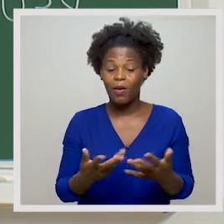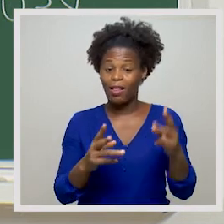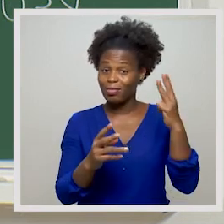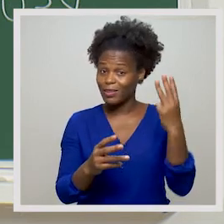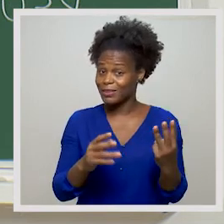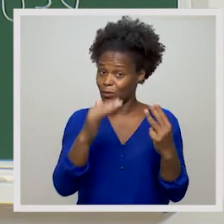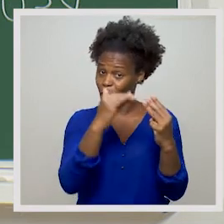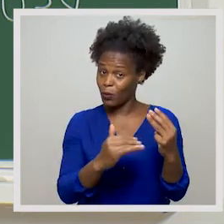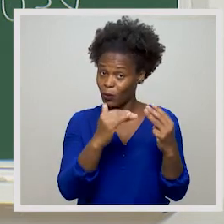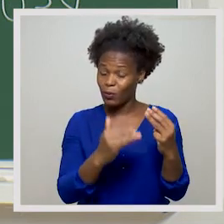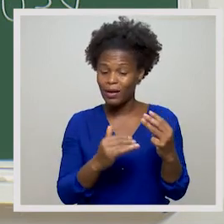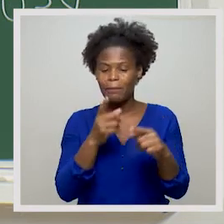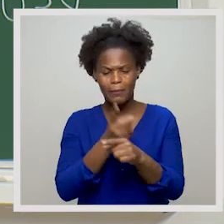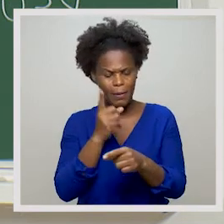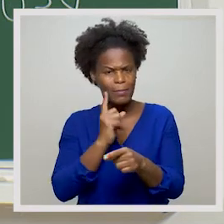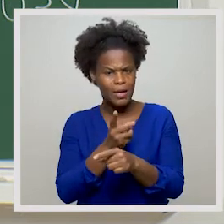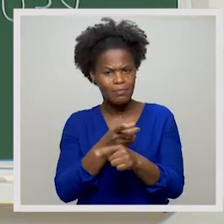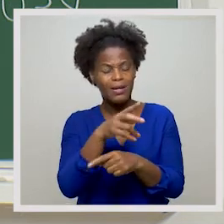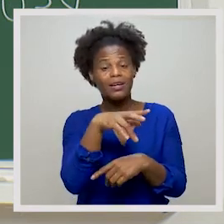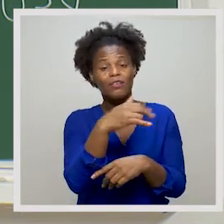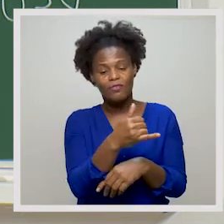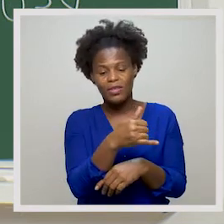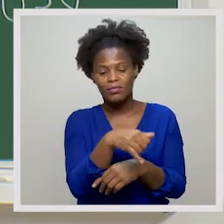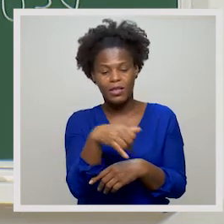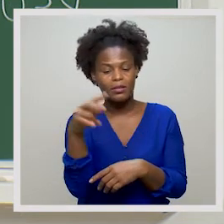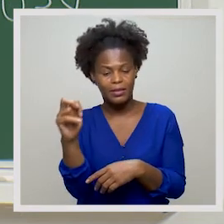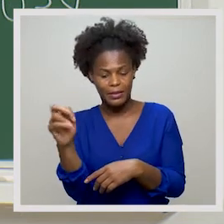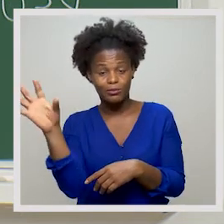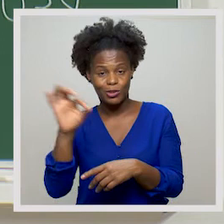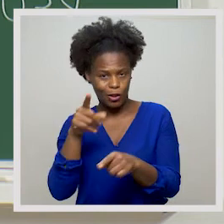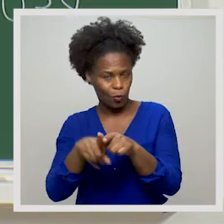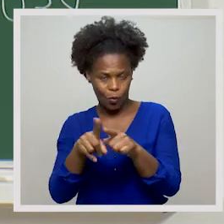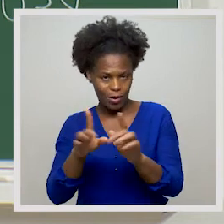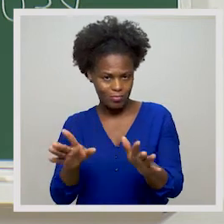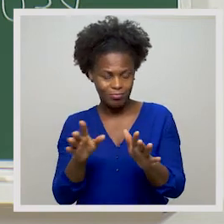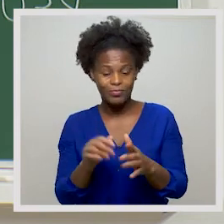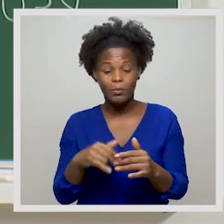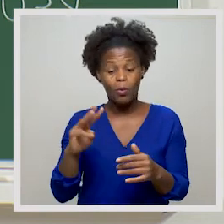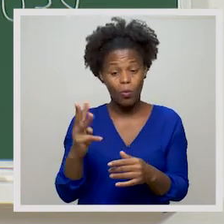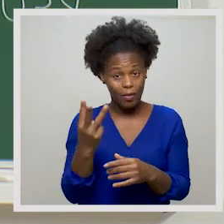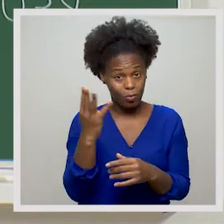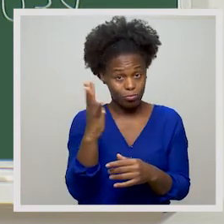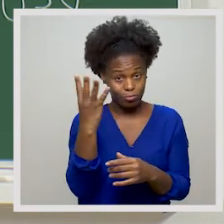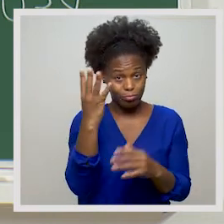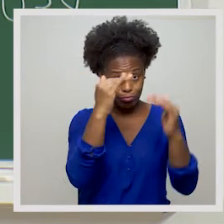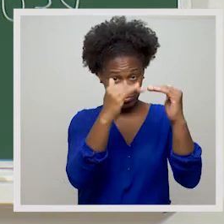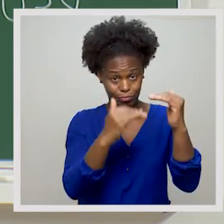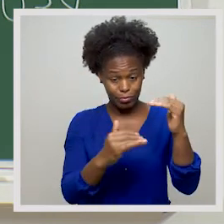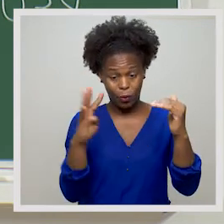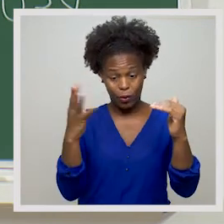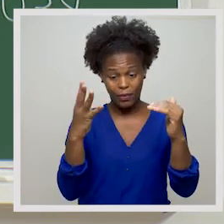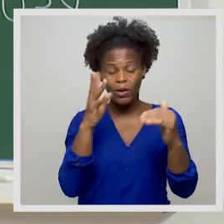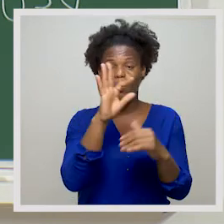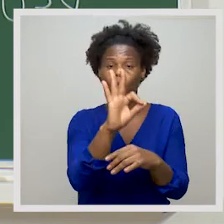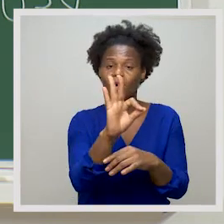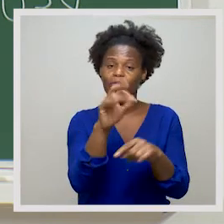Terceira linha. É a mesma coisa, 23%. Estão a ver? Na quarta linha, 4